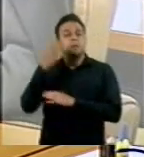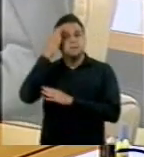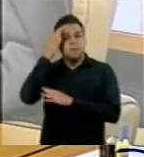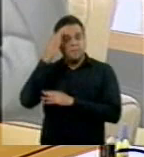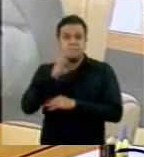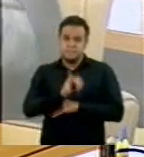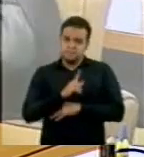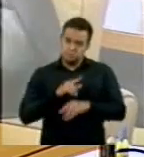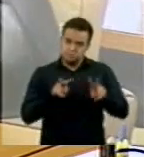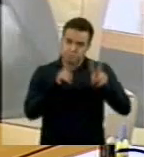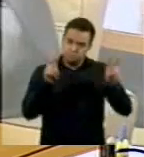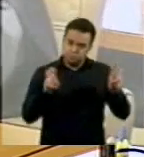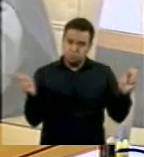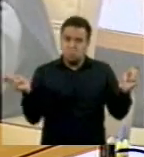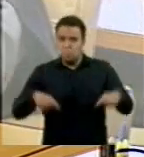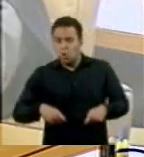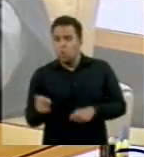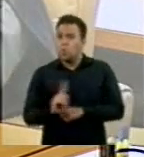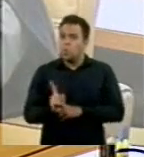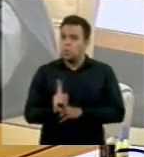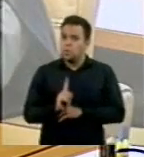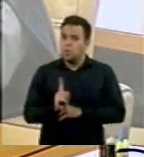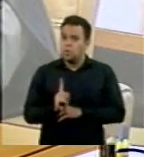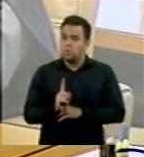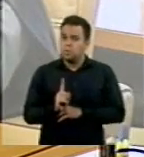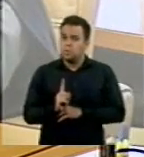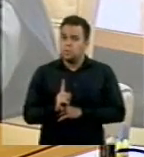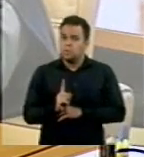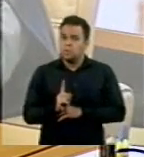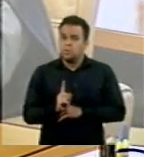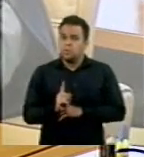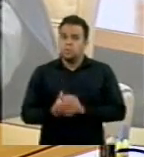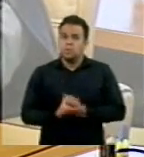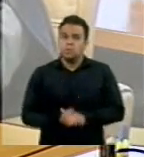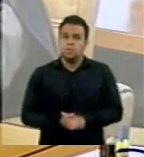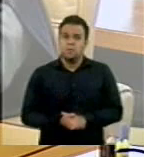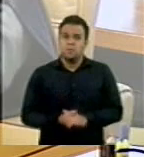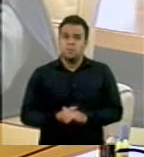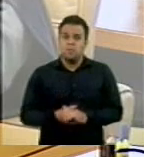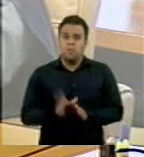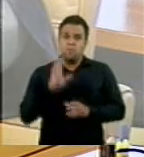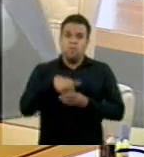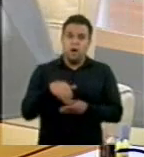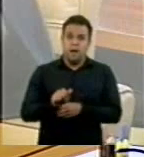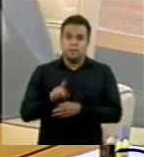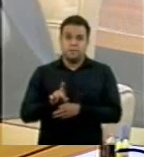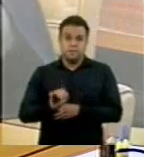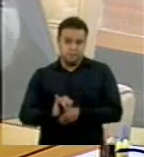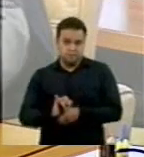esses atos podem ou não serem enfrentados em sede de ADI.